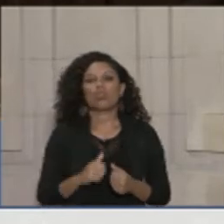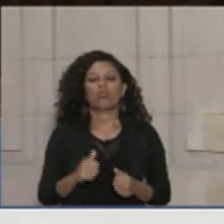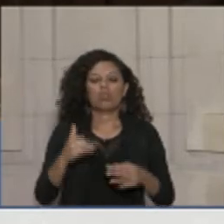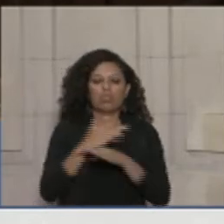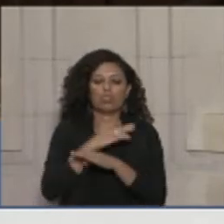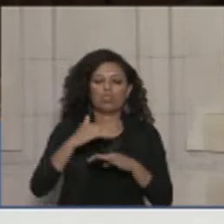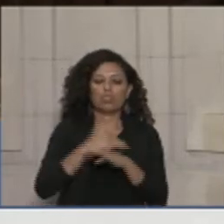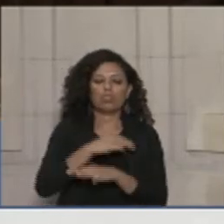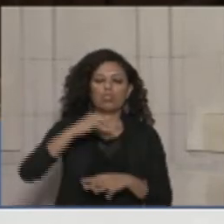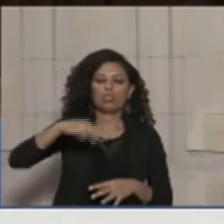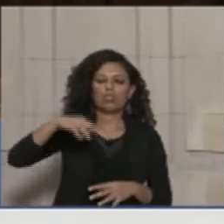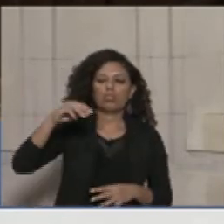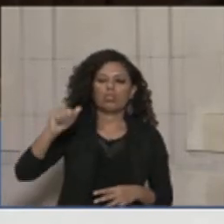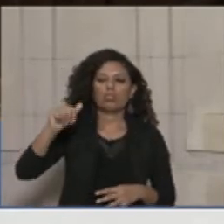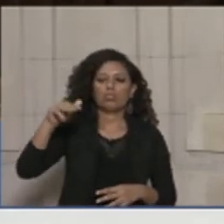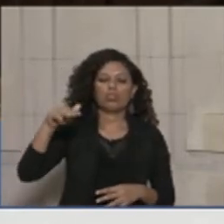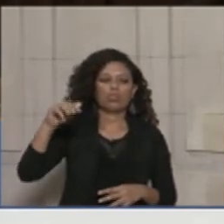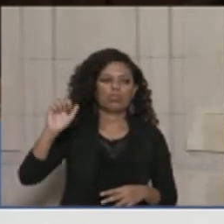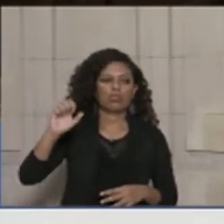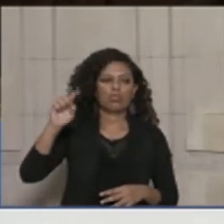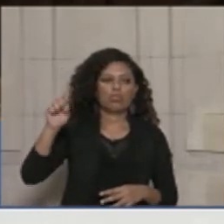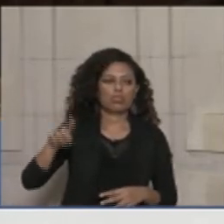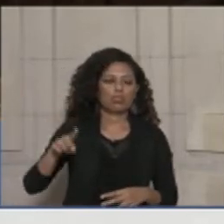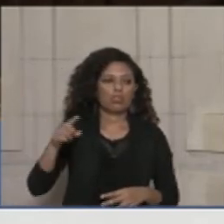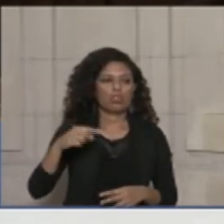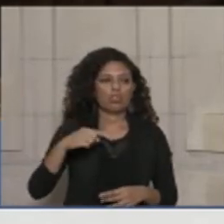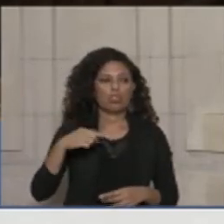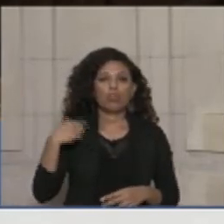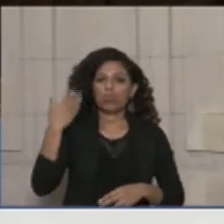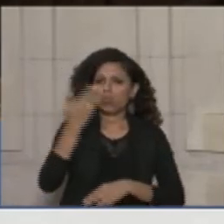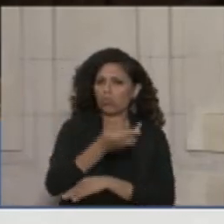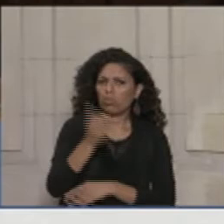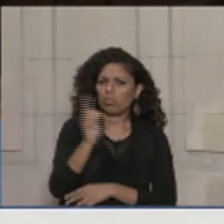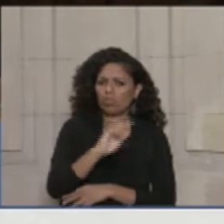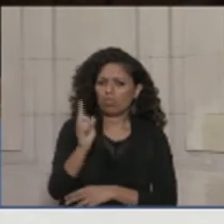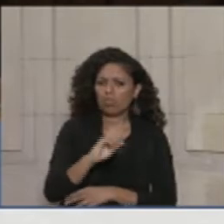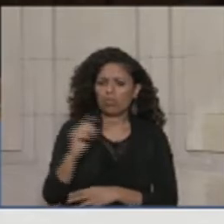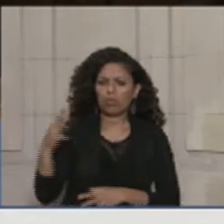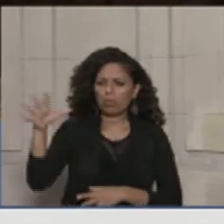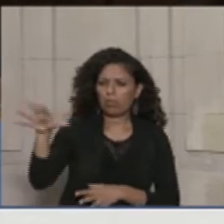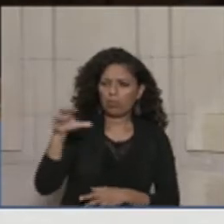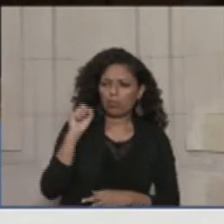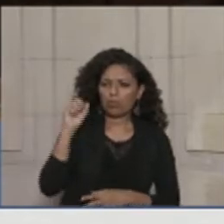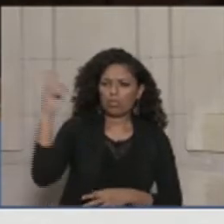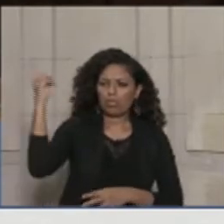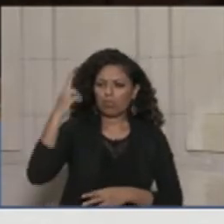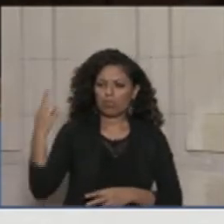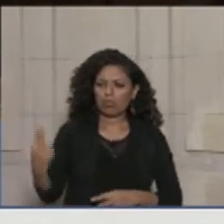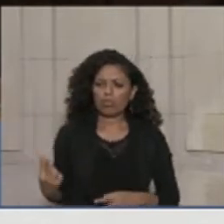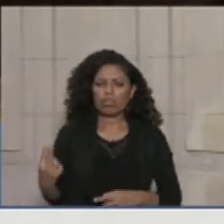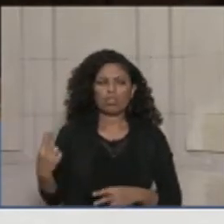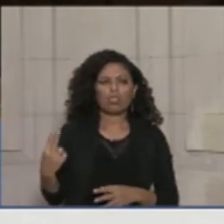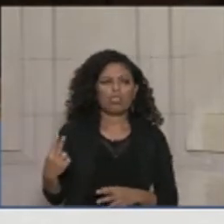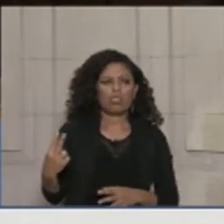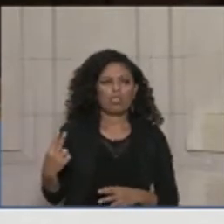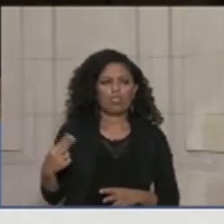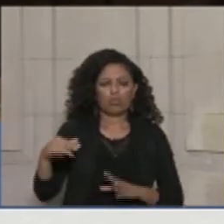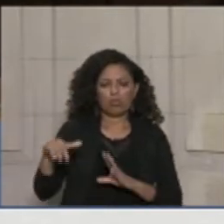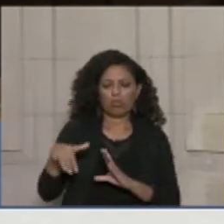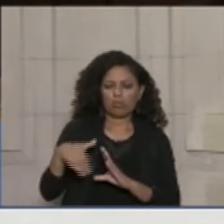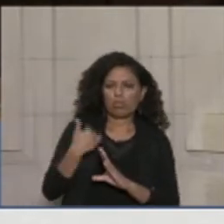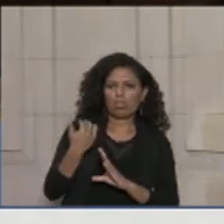Macaé, que não ia colocar vereador nenhum como secretário